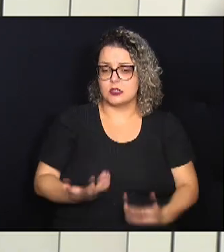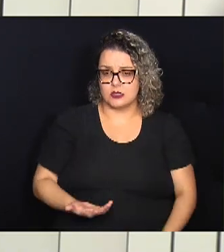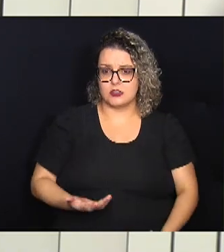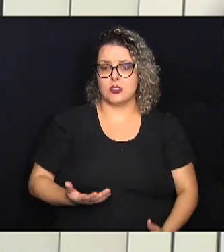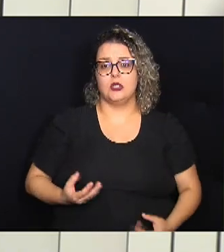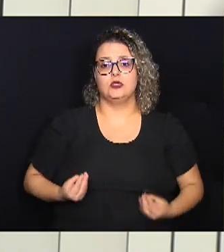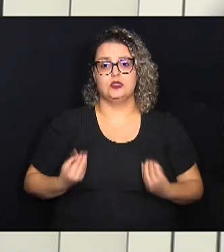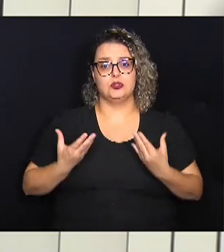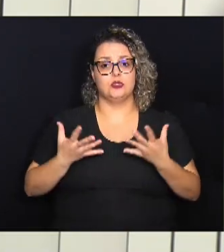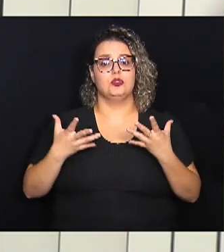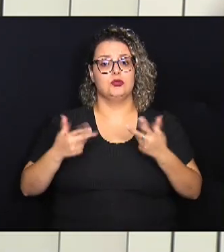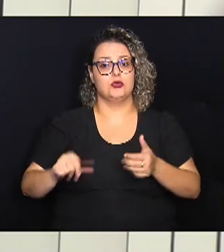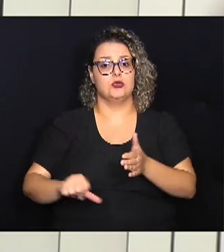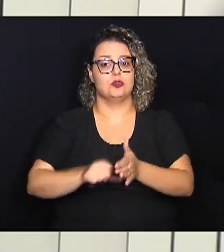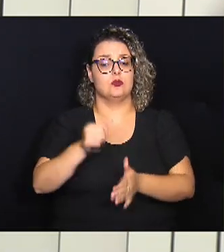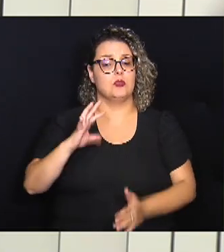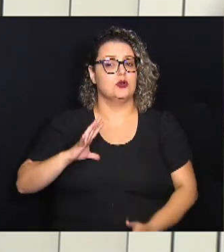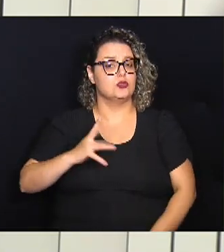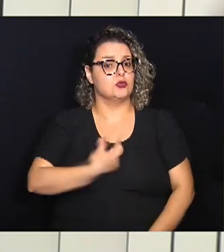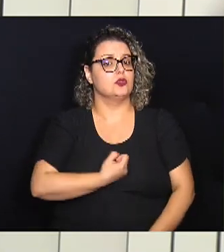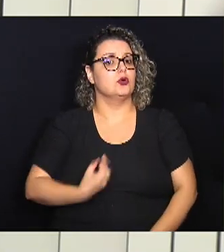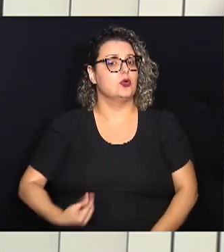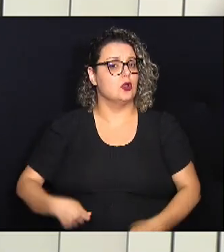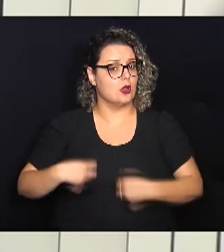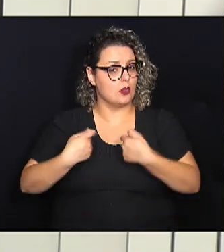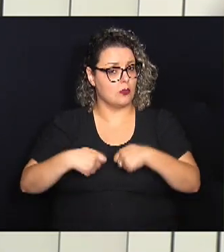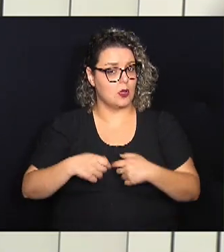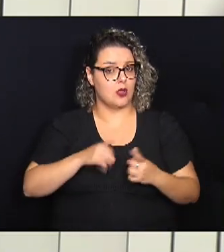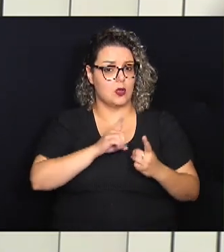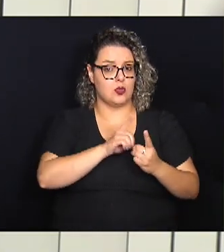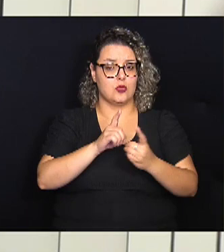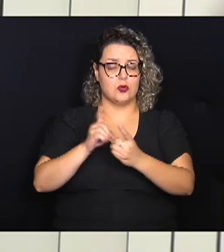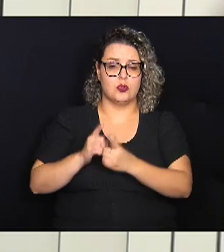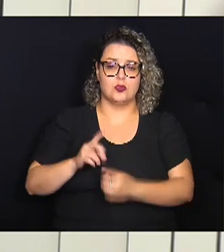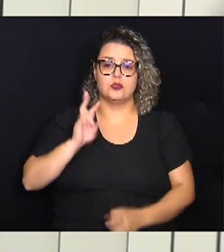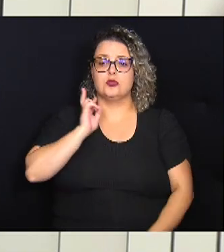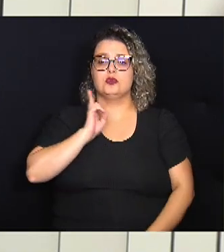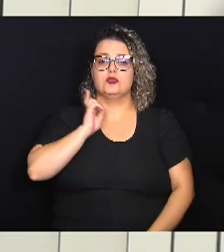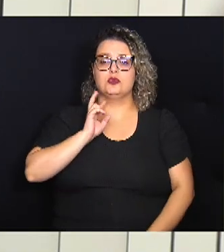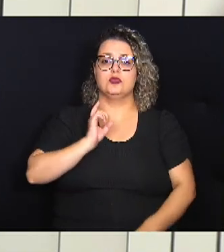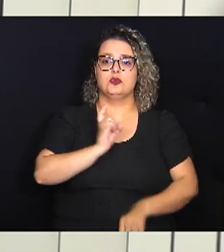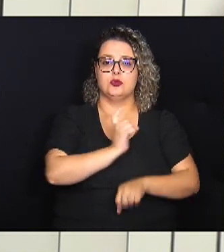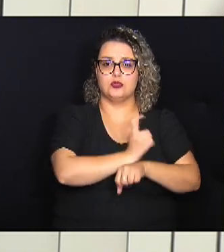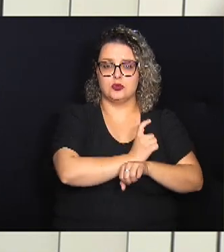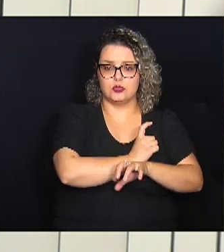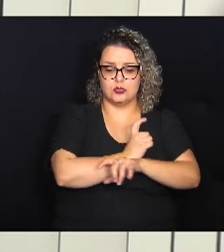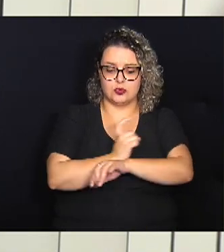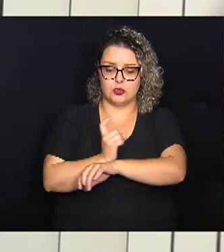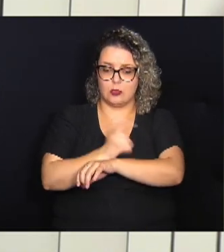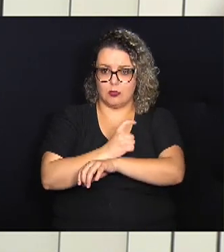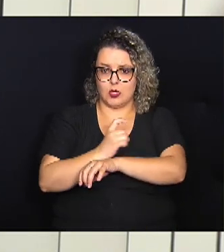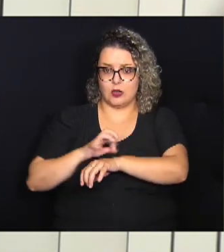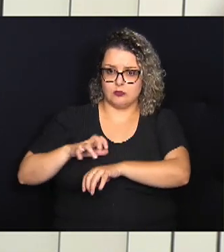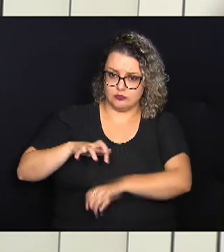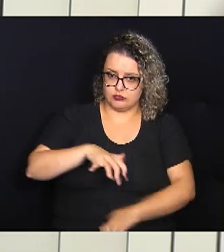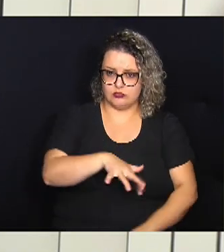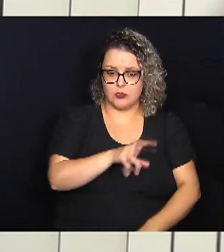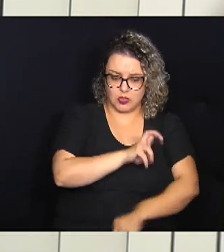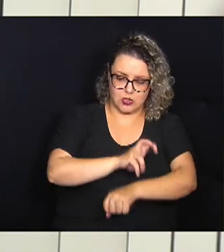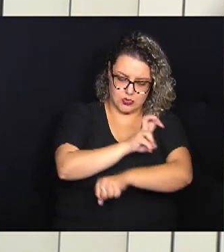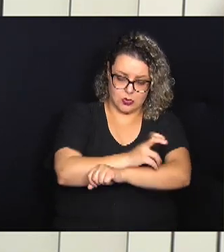todos os primeiros socorros necessários ao atendimento de vítimas de picadas de animais